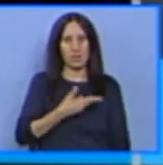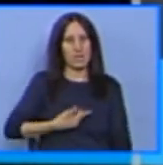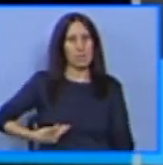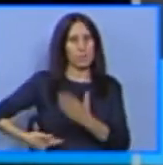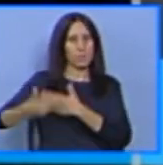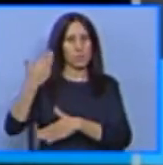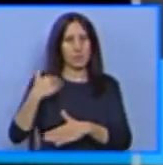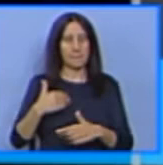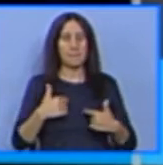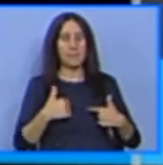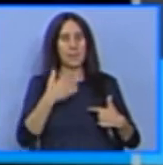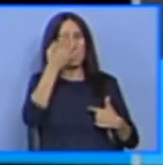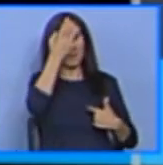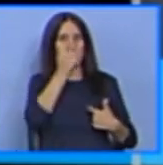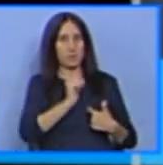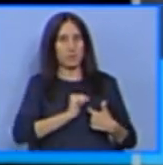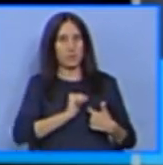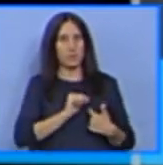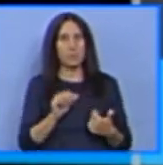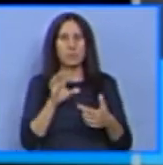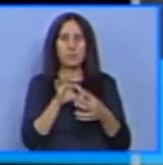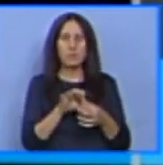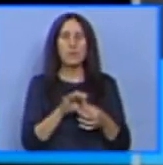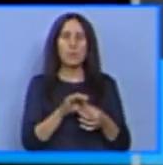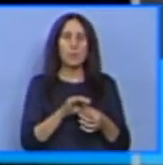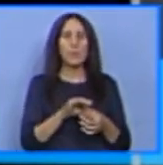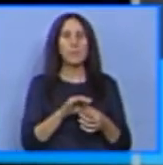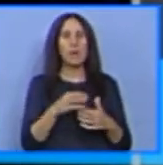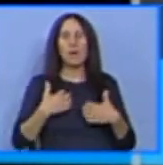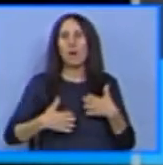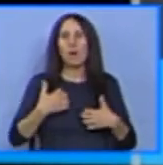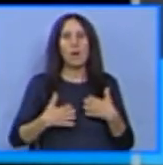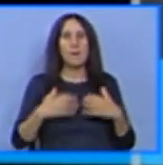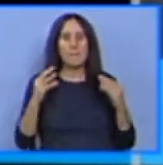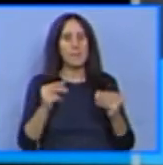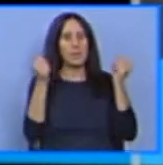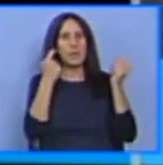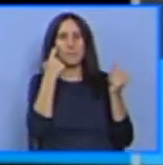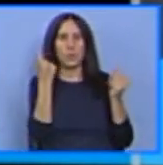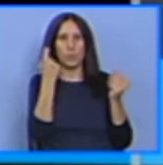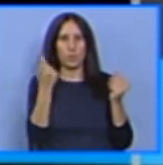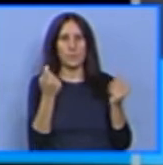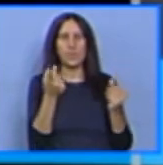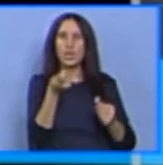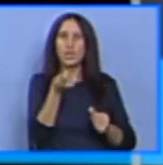época. E do meu ponto de vista tem muito a ver com esta procura, digamos, desesperada por milagres, que era uma coisa um